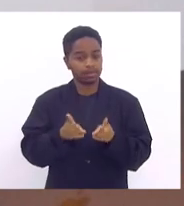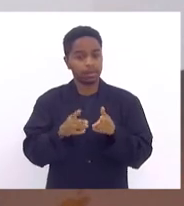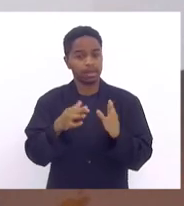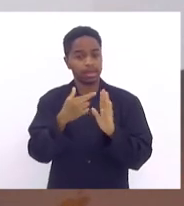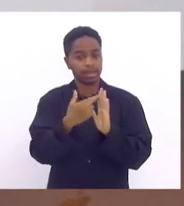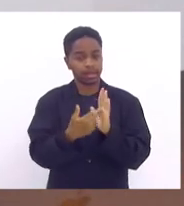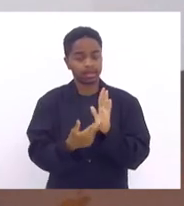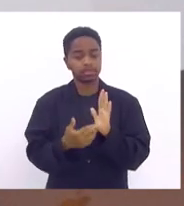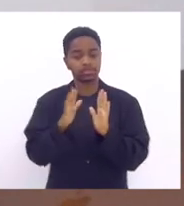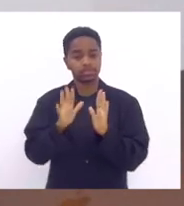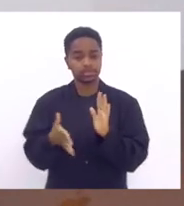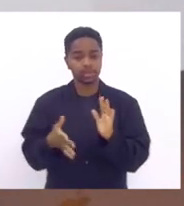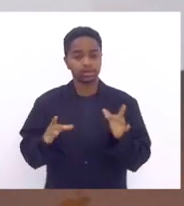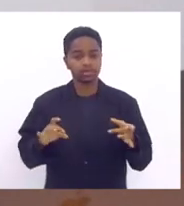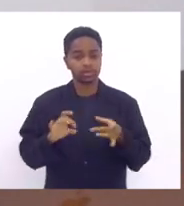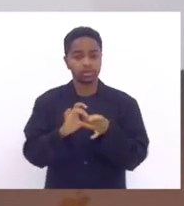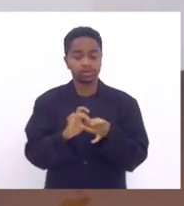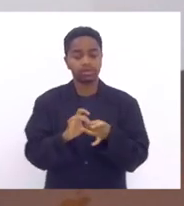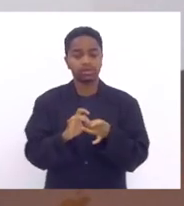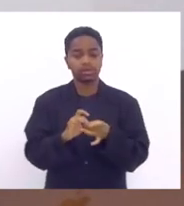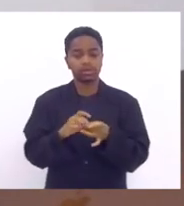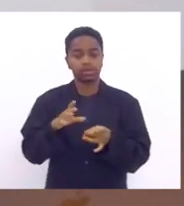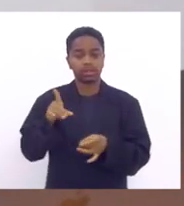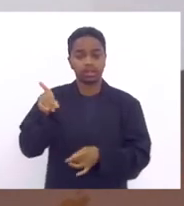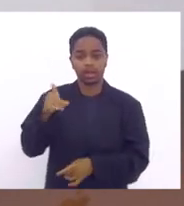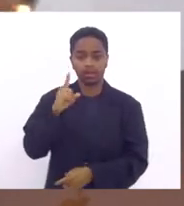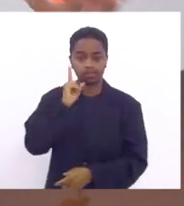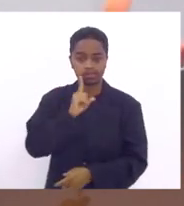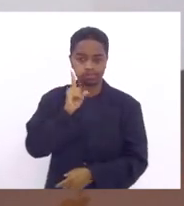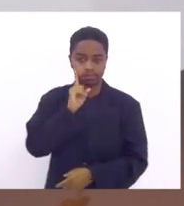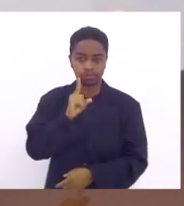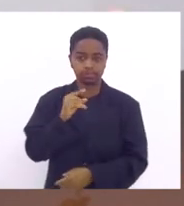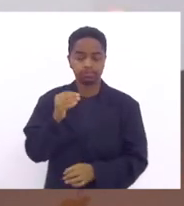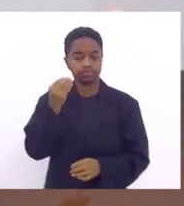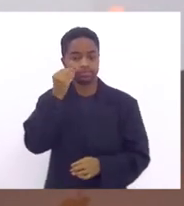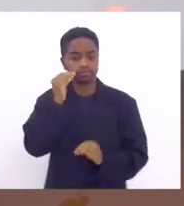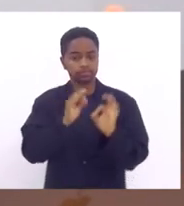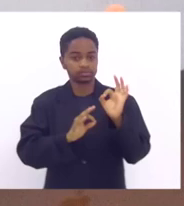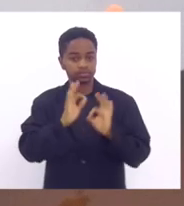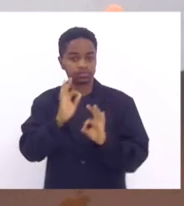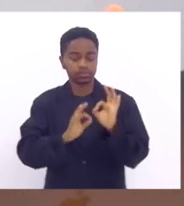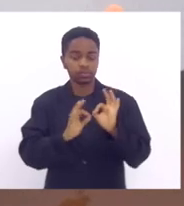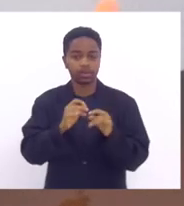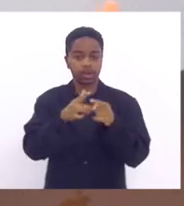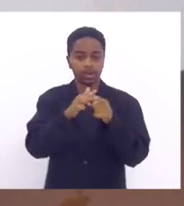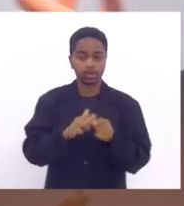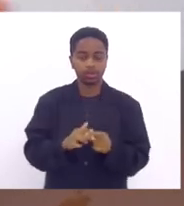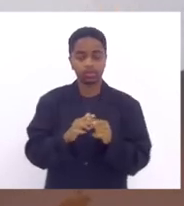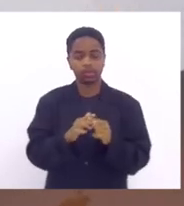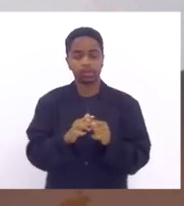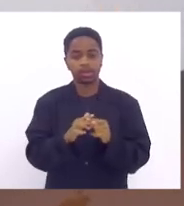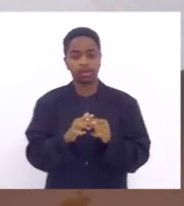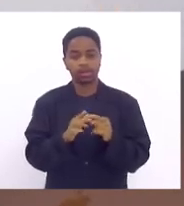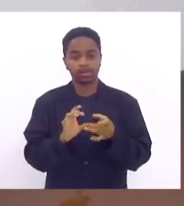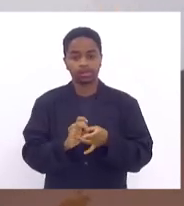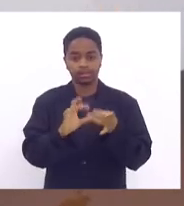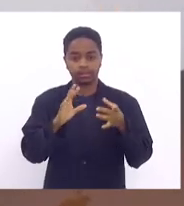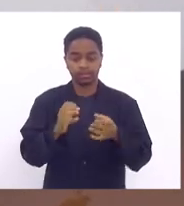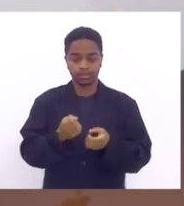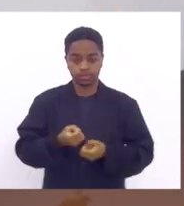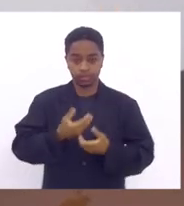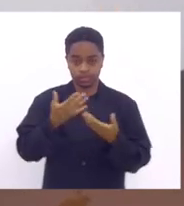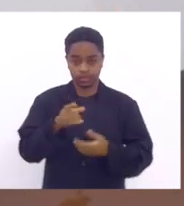estão consolidados na jurisprudência dos Estados Unidos para regular a liberdade de expressão por lá poderiam ser incorporados